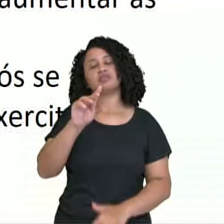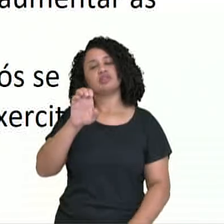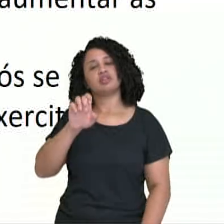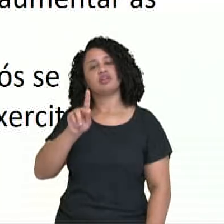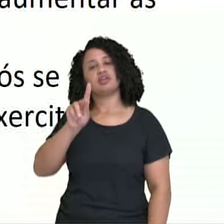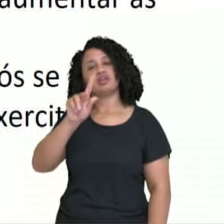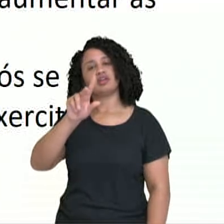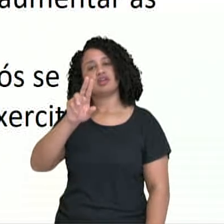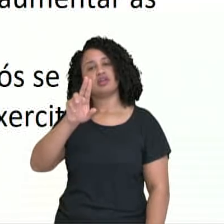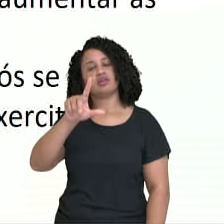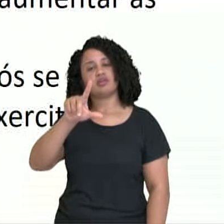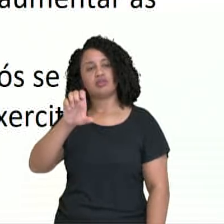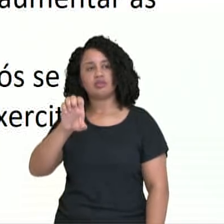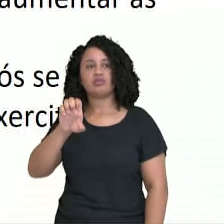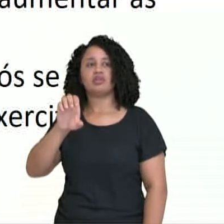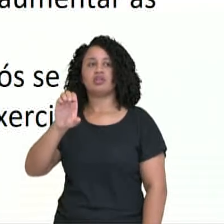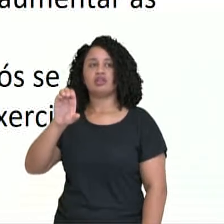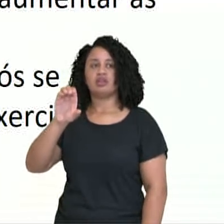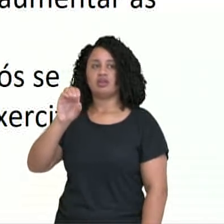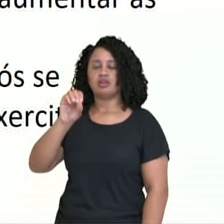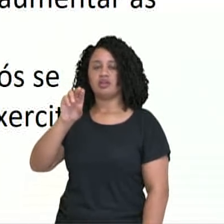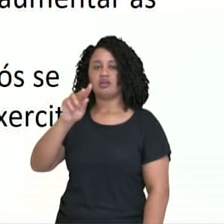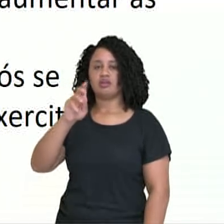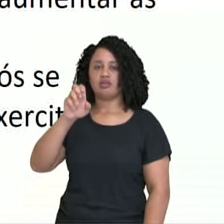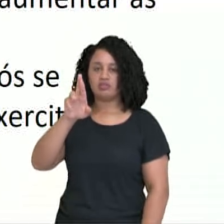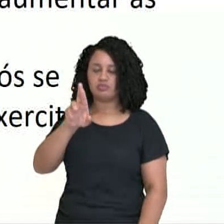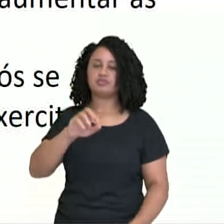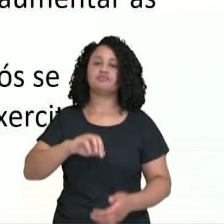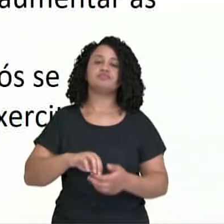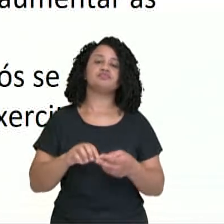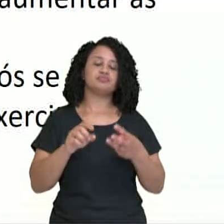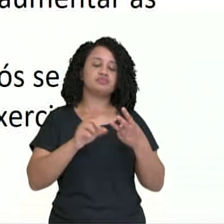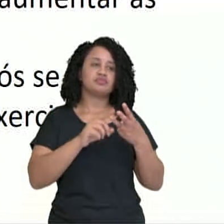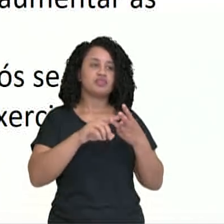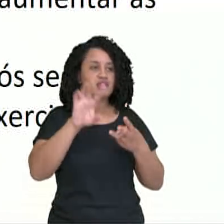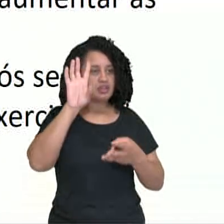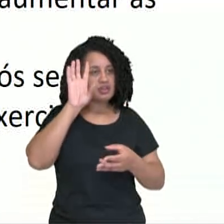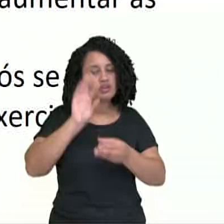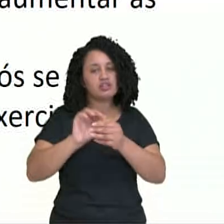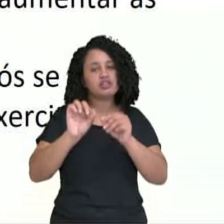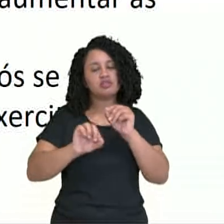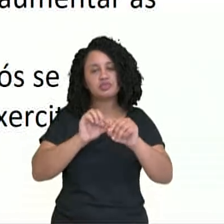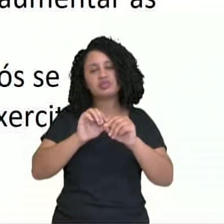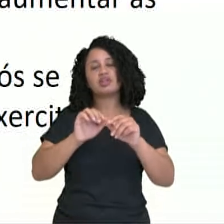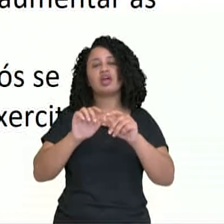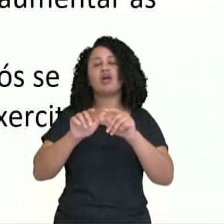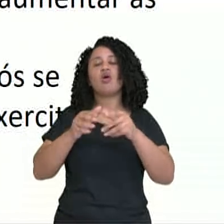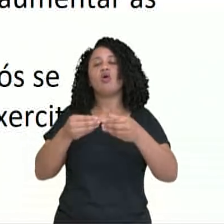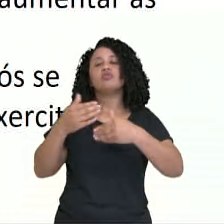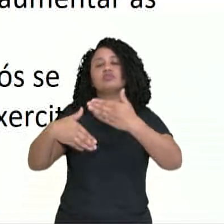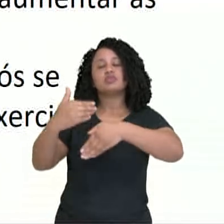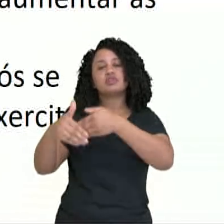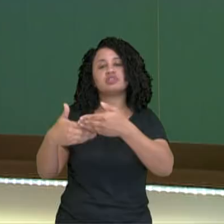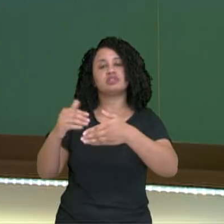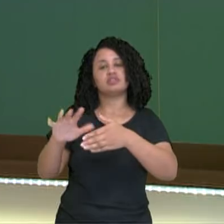entender o comportamento do carbono. Aprendemos sobre os conceitos de hibridização, que é a expansão no número de